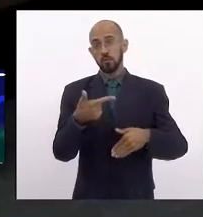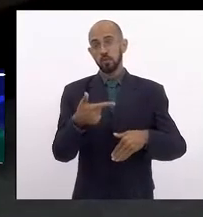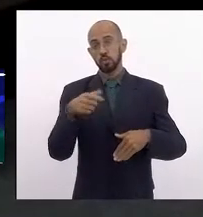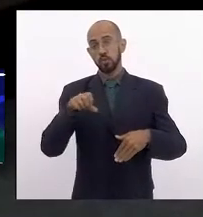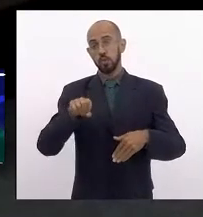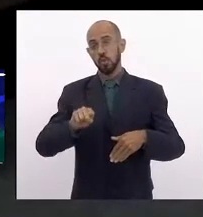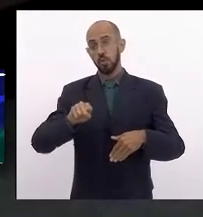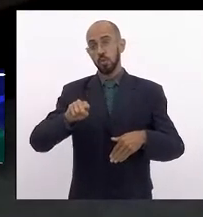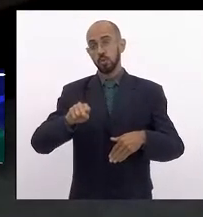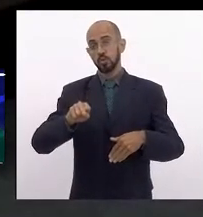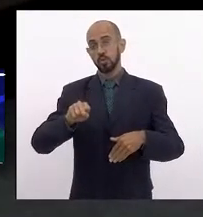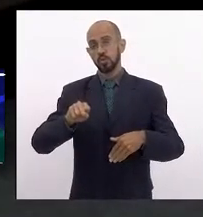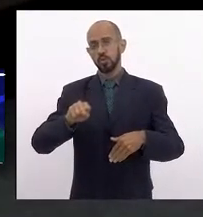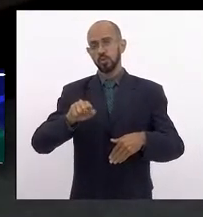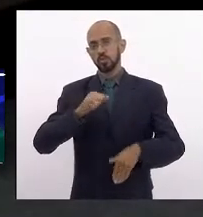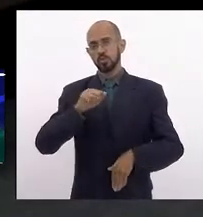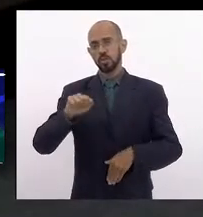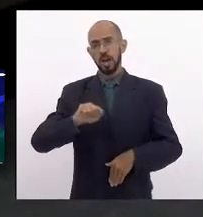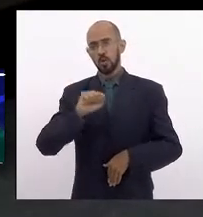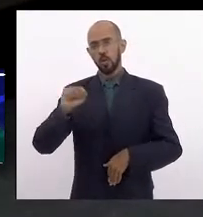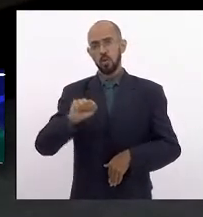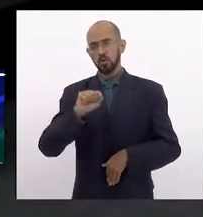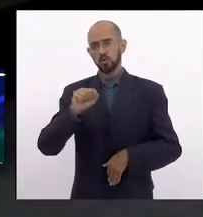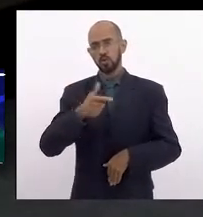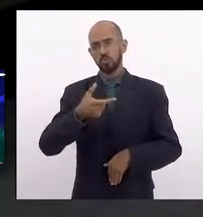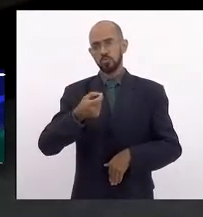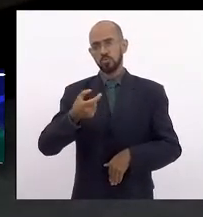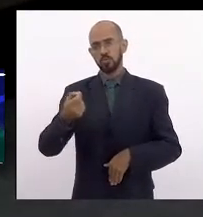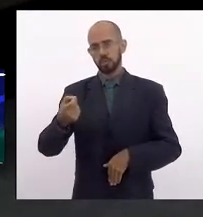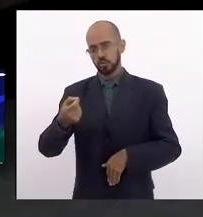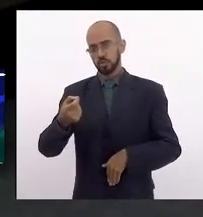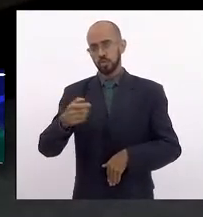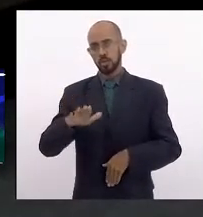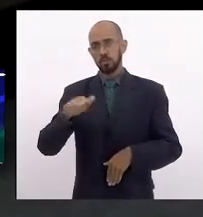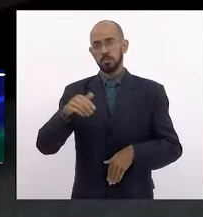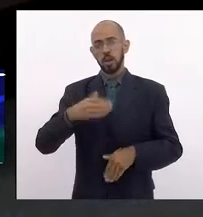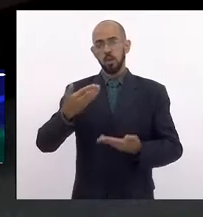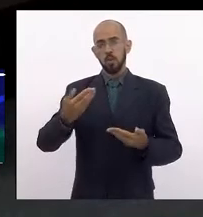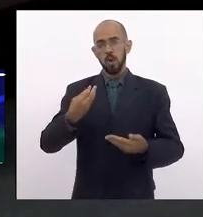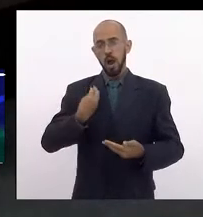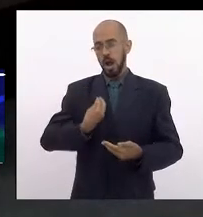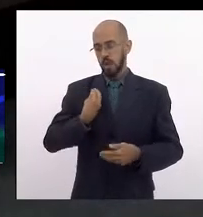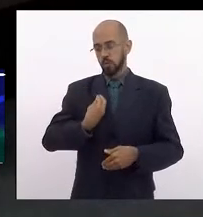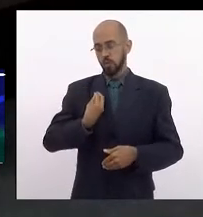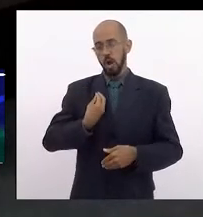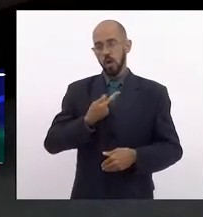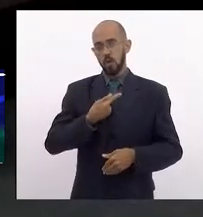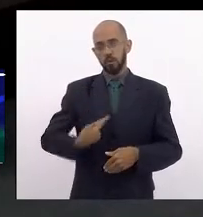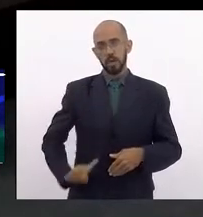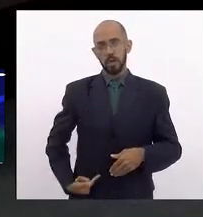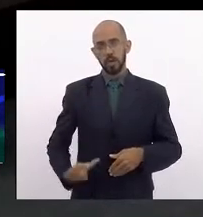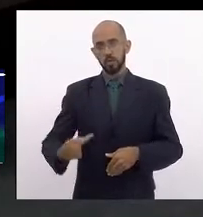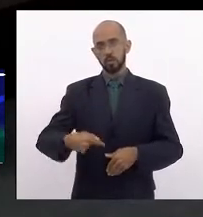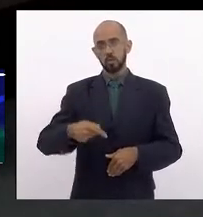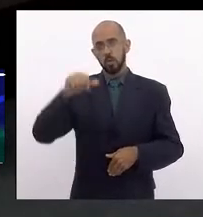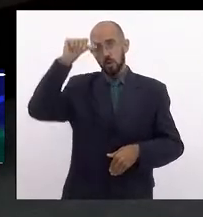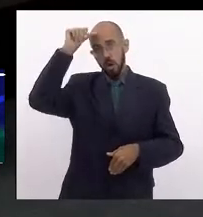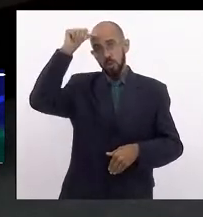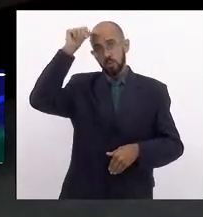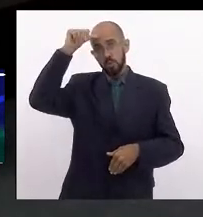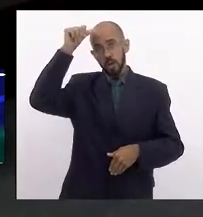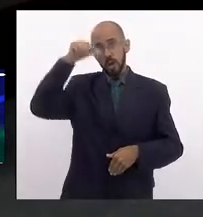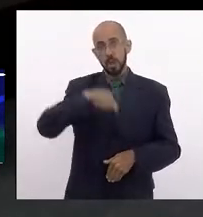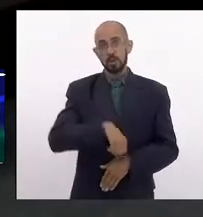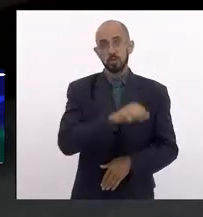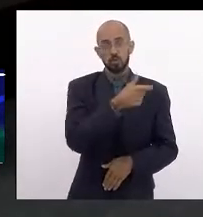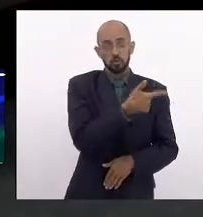oito do oito de 2020 e pelo atual Governador senhor Cláudio bom o pastores Silva de 29